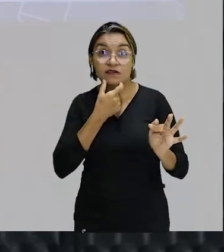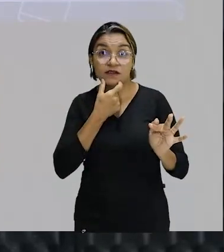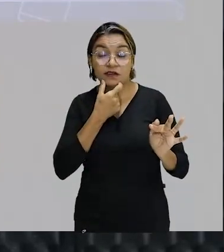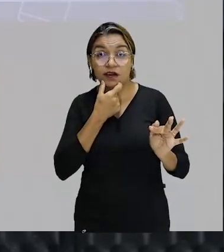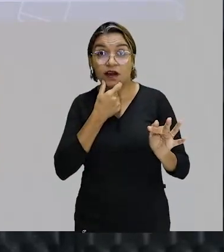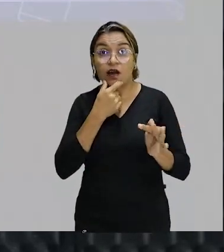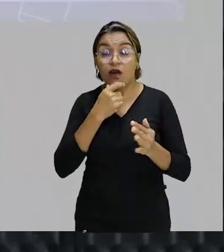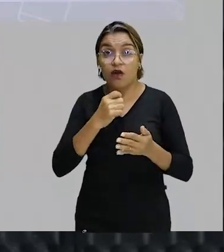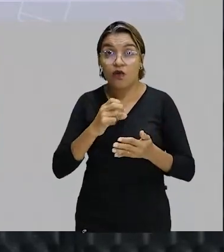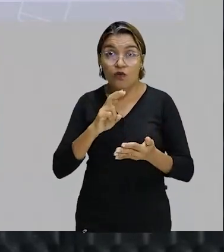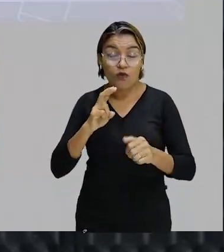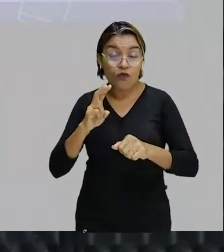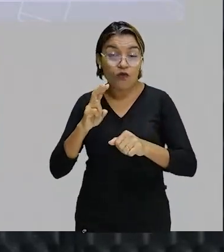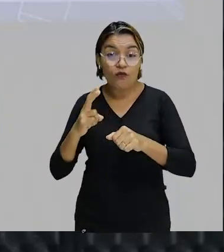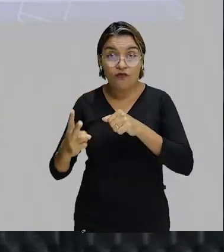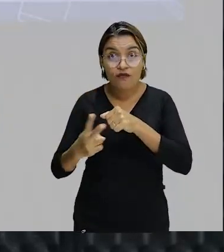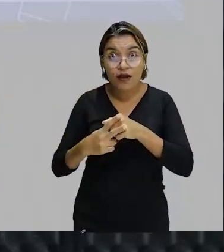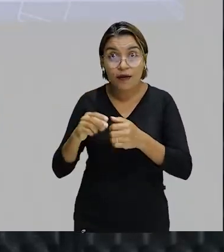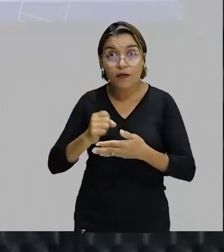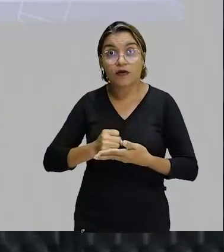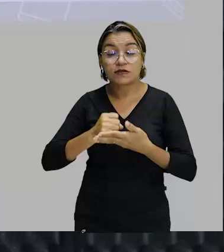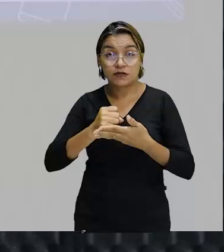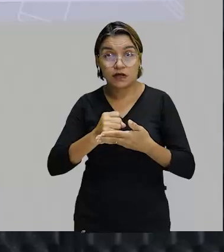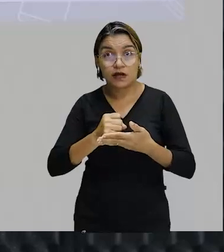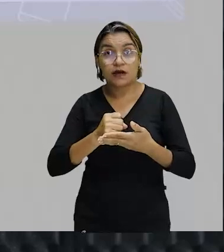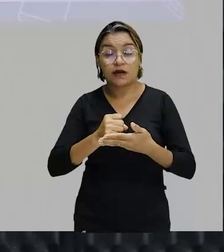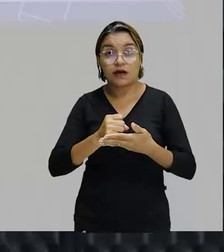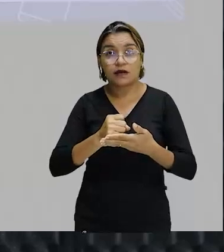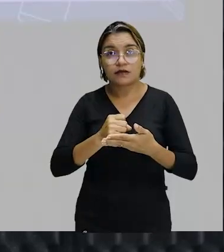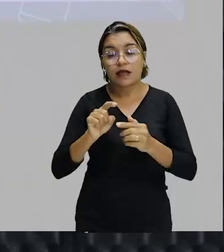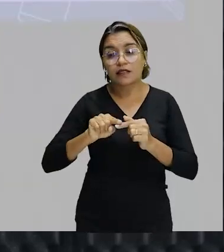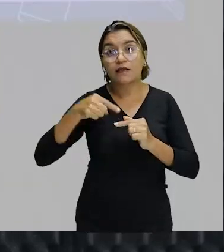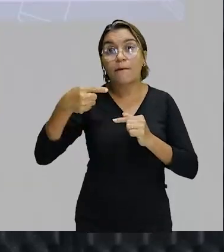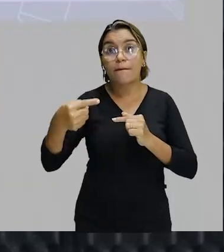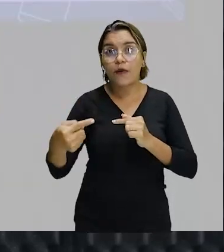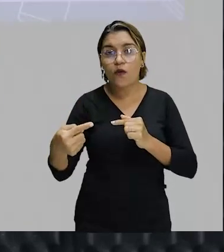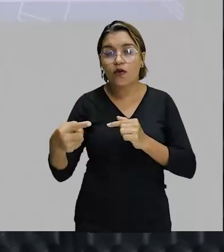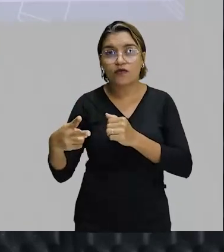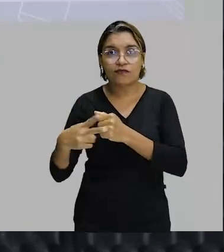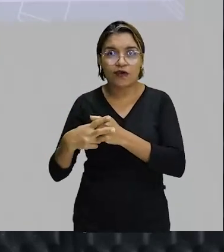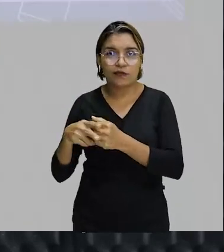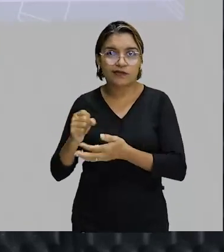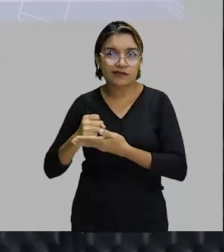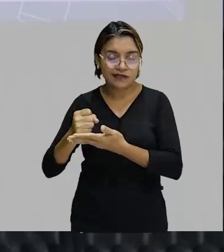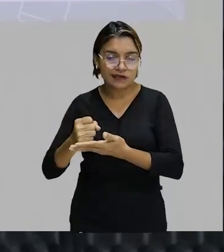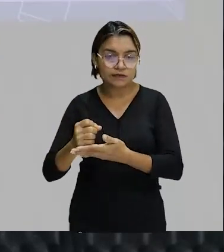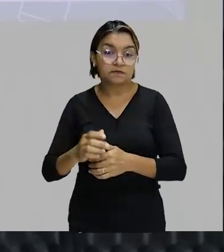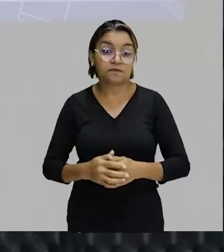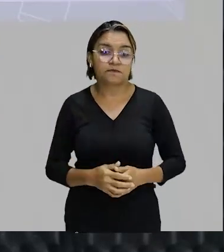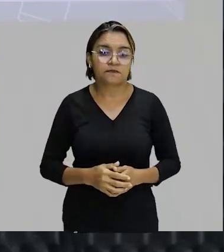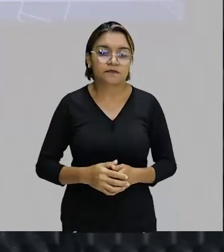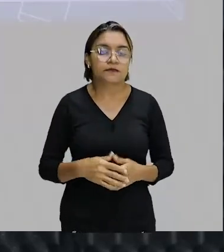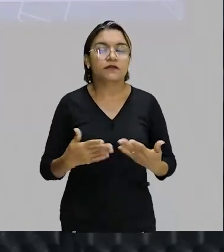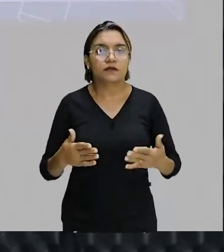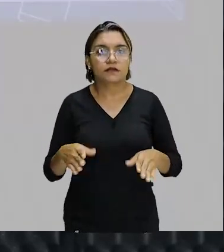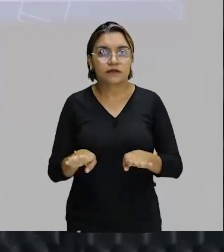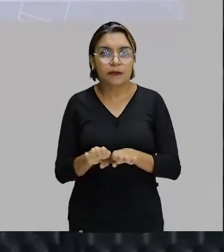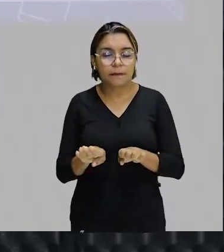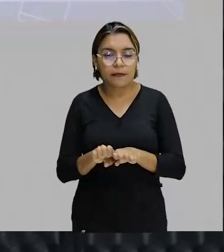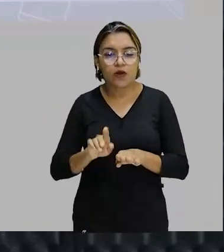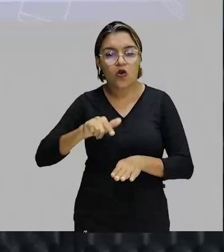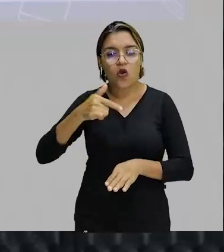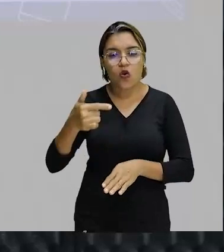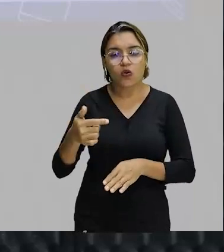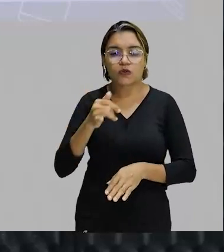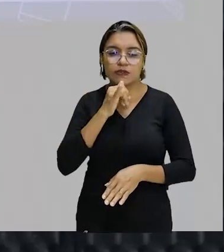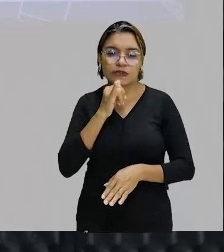verbo auxiliar, esse advérbio, vindo depois do verbo auxiliar. E no outro exemplo, na última situação em que os